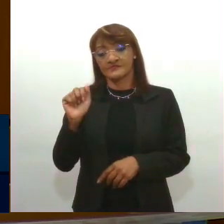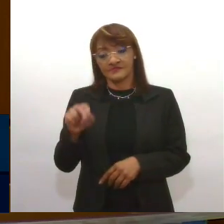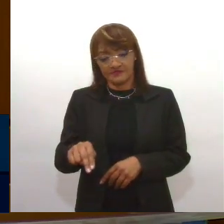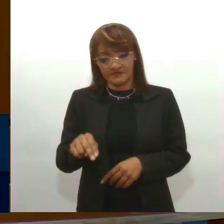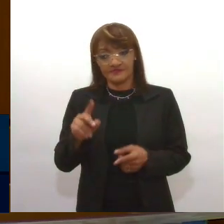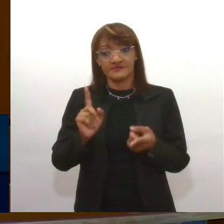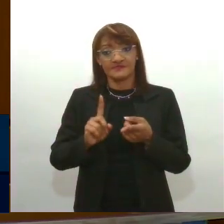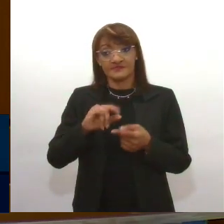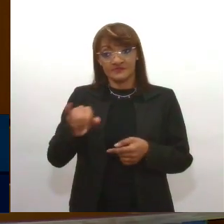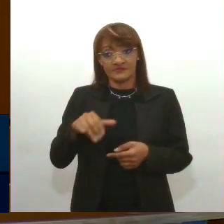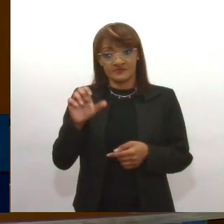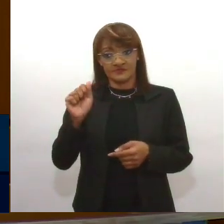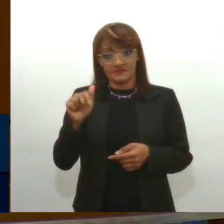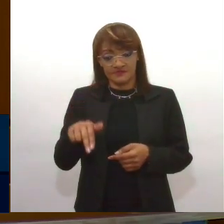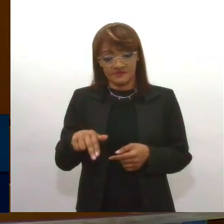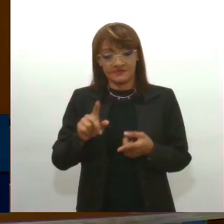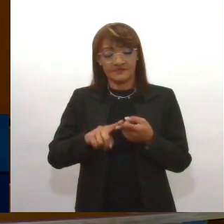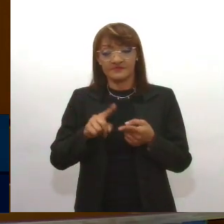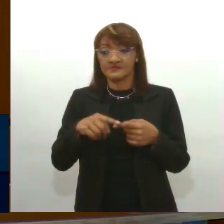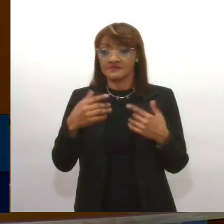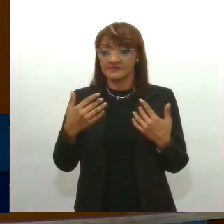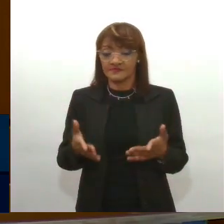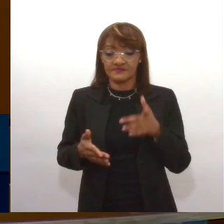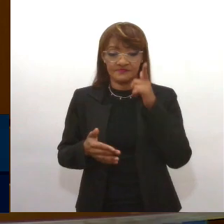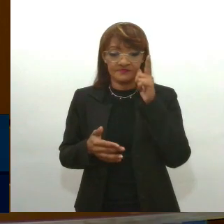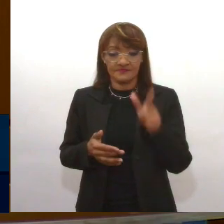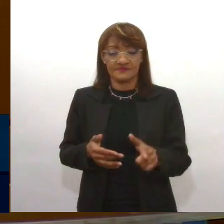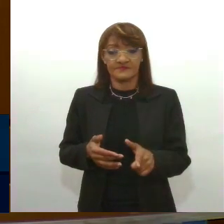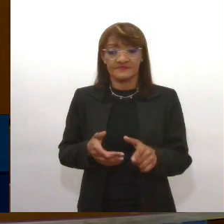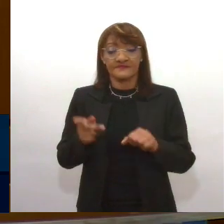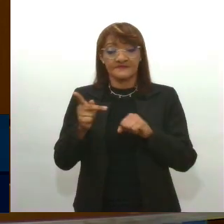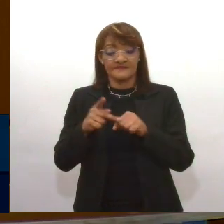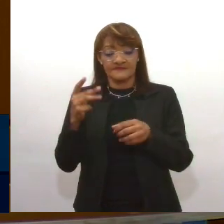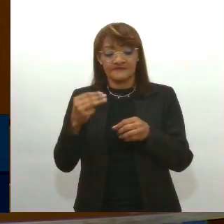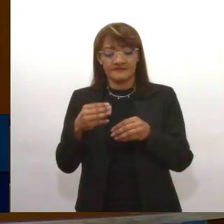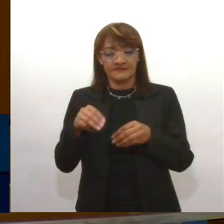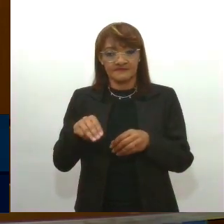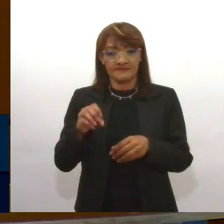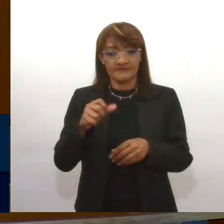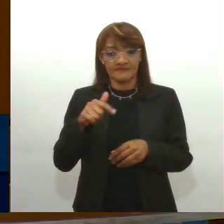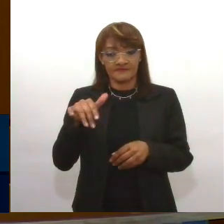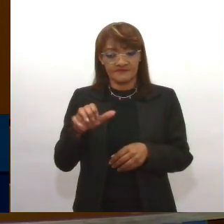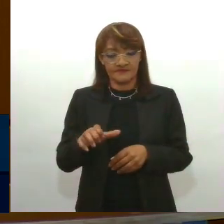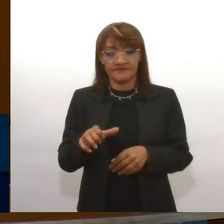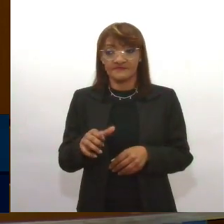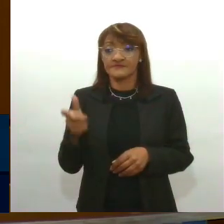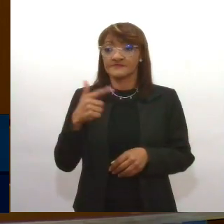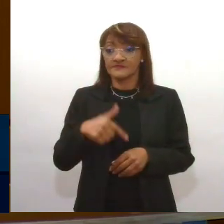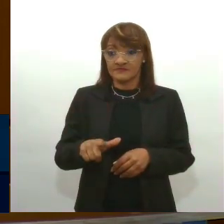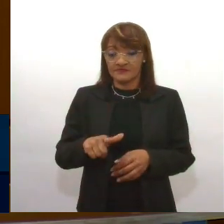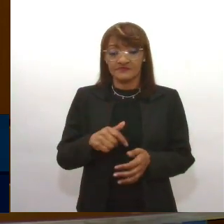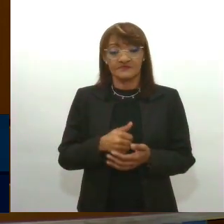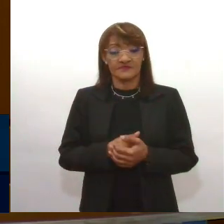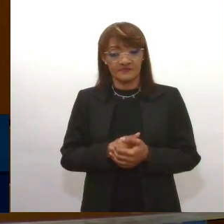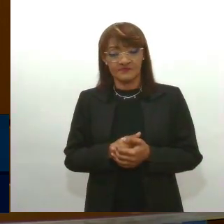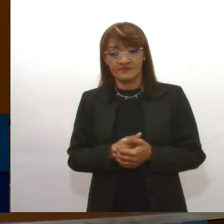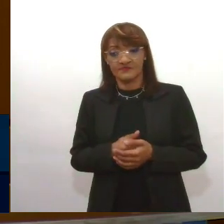prefeito de Pedra Mole meu amigo Zé Augusto reeleito e também